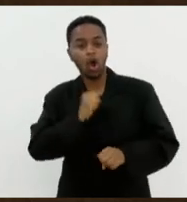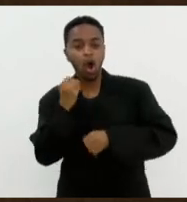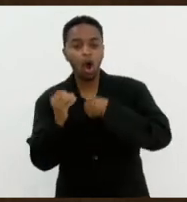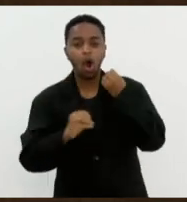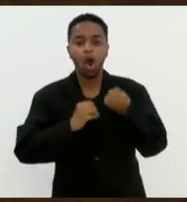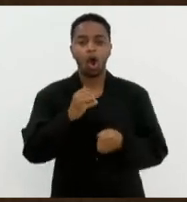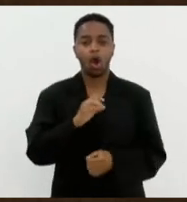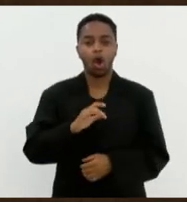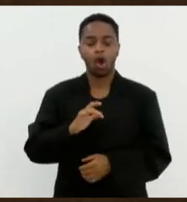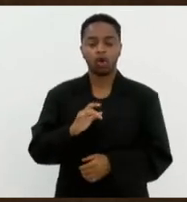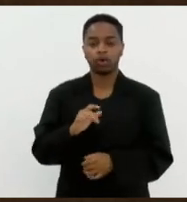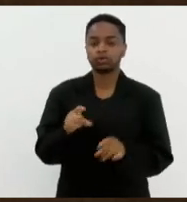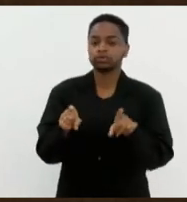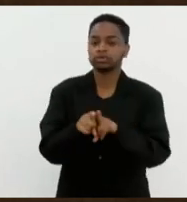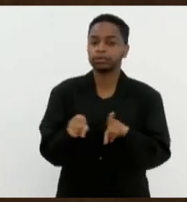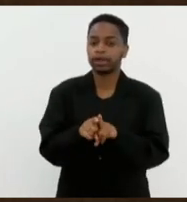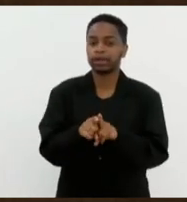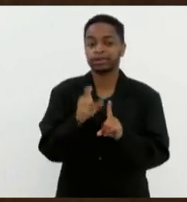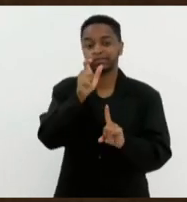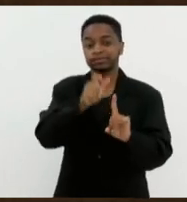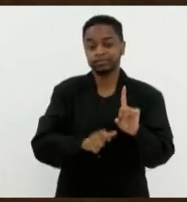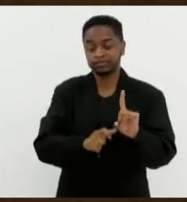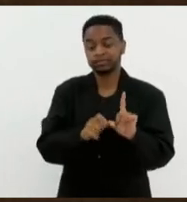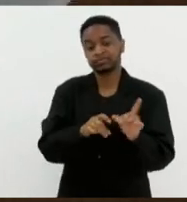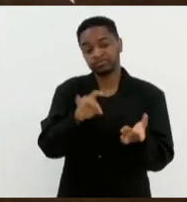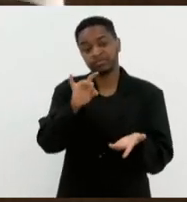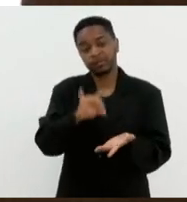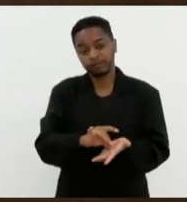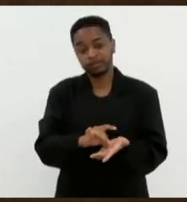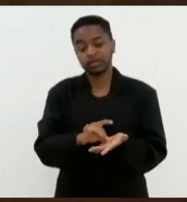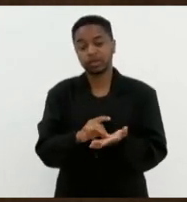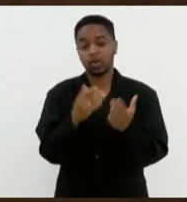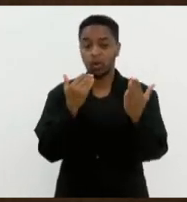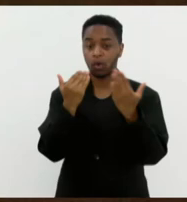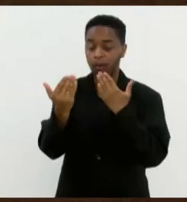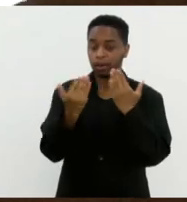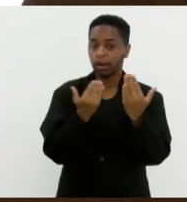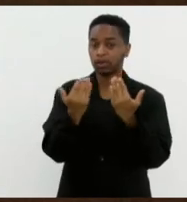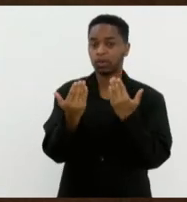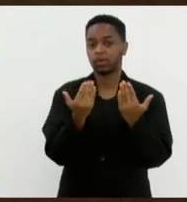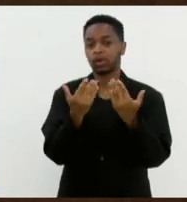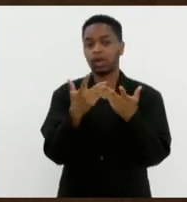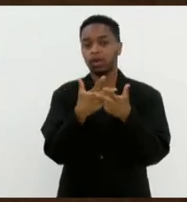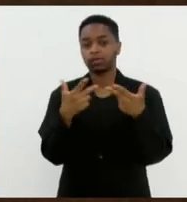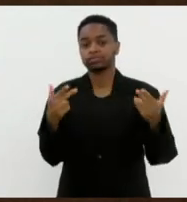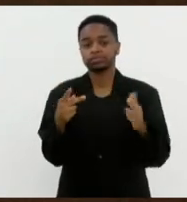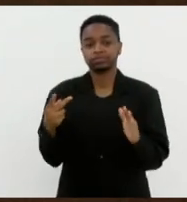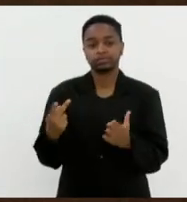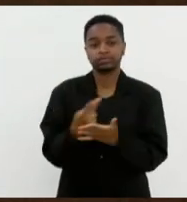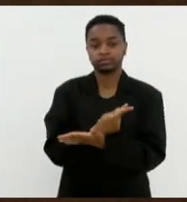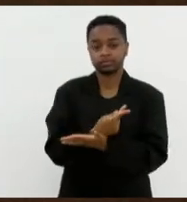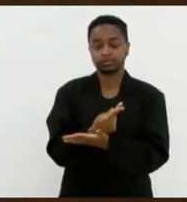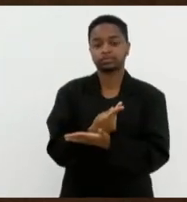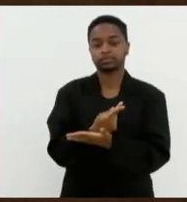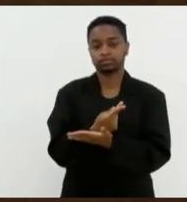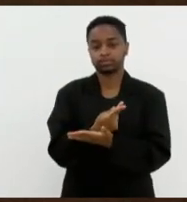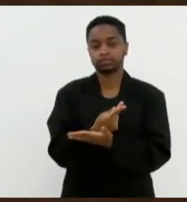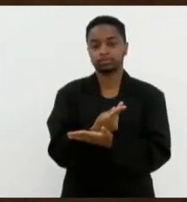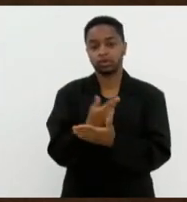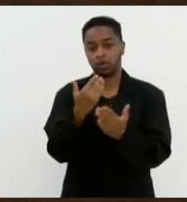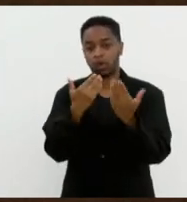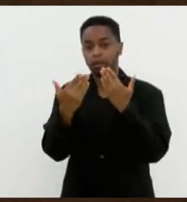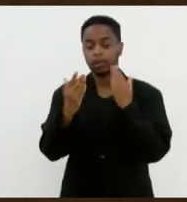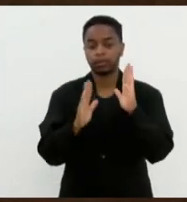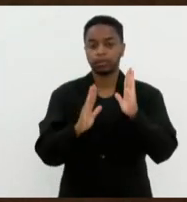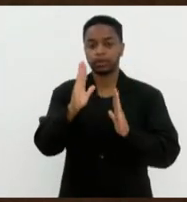coração e um cara que absurdamente comparou, né, o que está acontecendo ali com o